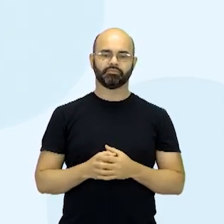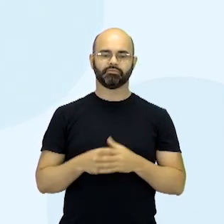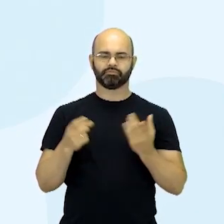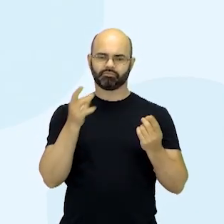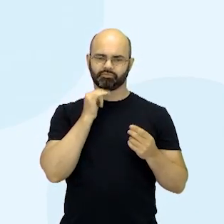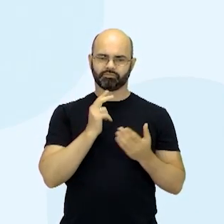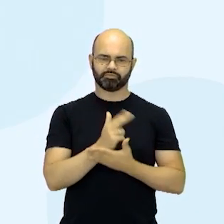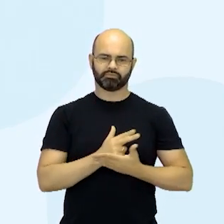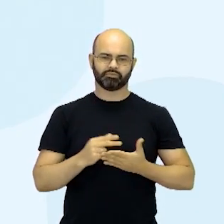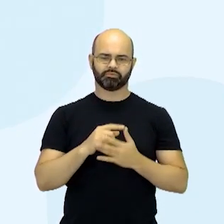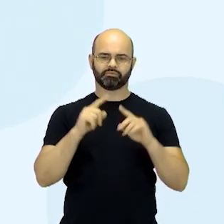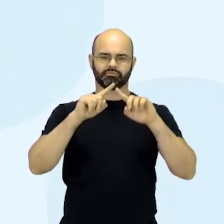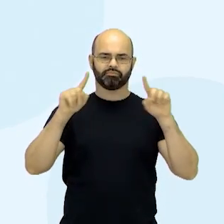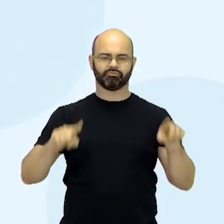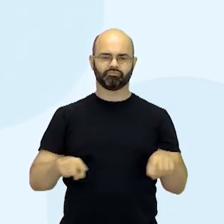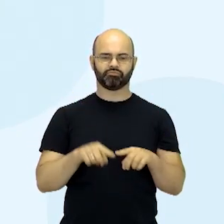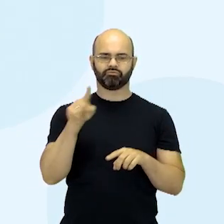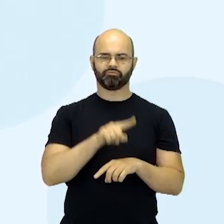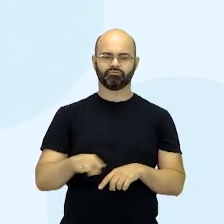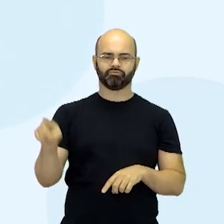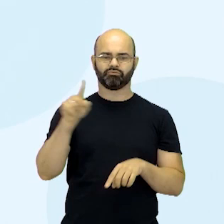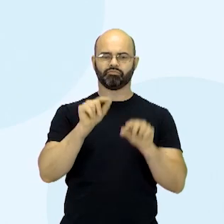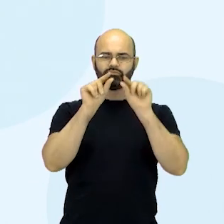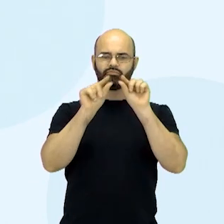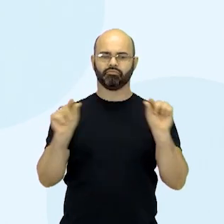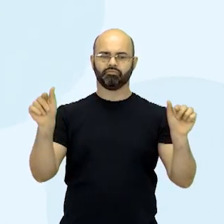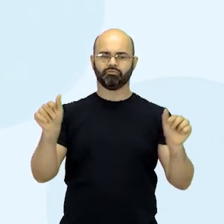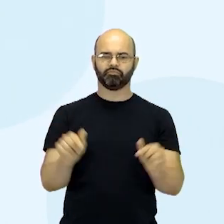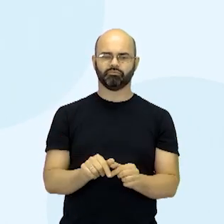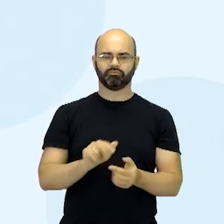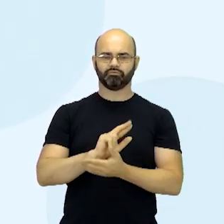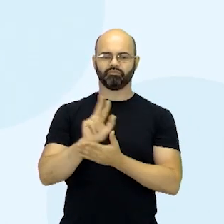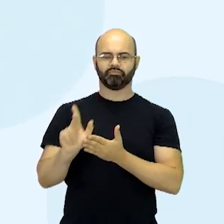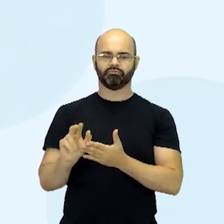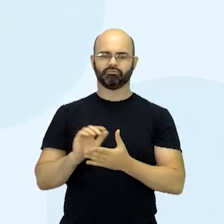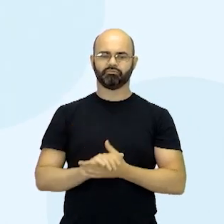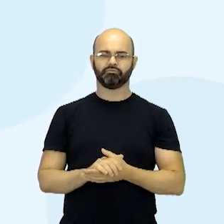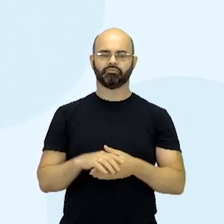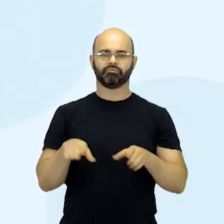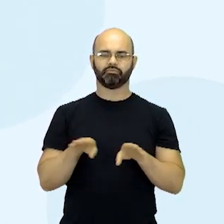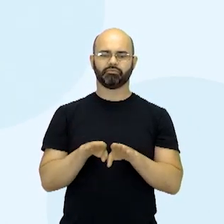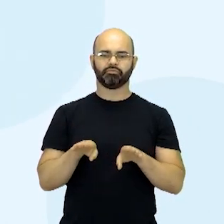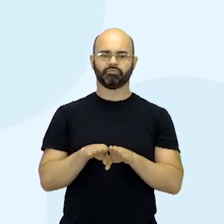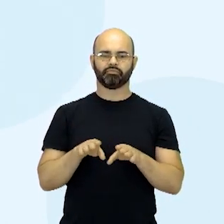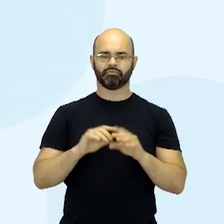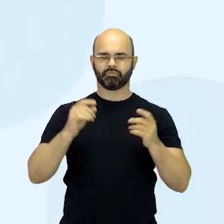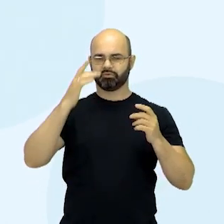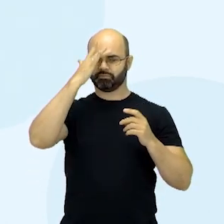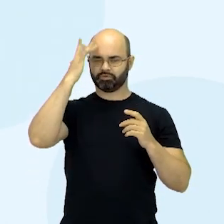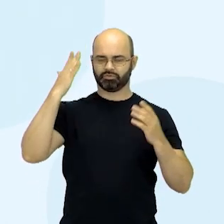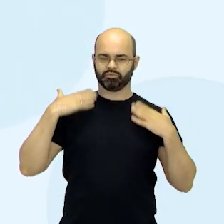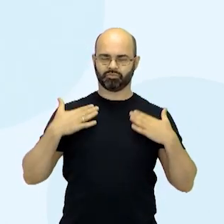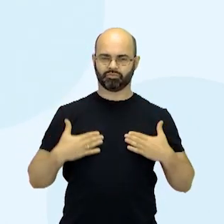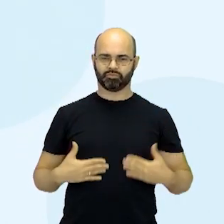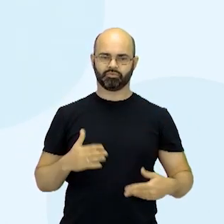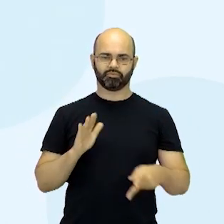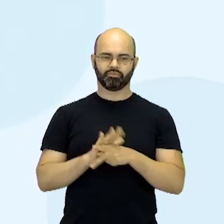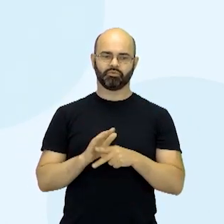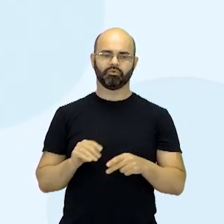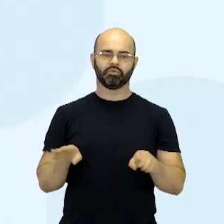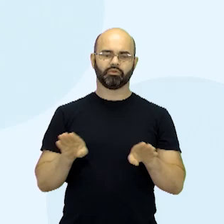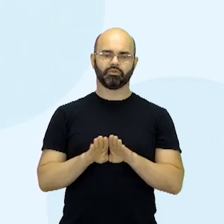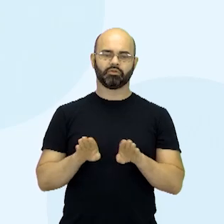desenhos geométricos, quadrados, círculos, linhas espirais, etc. antropomorfos, formas humanas,